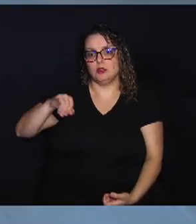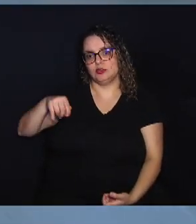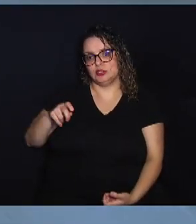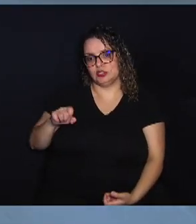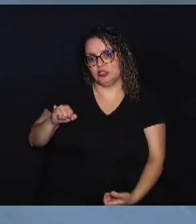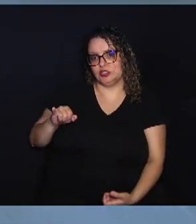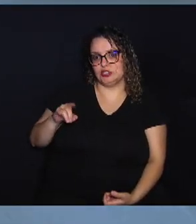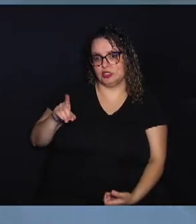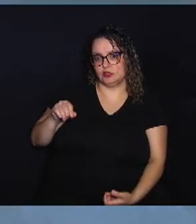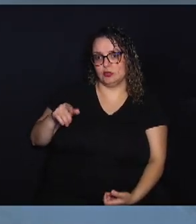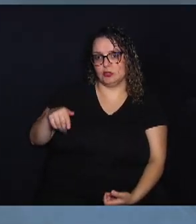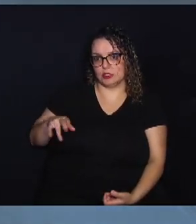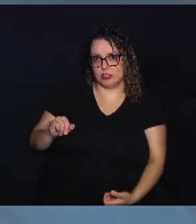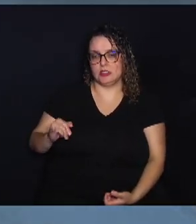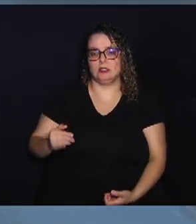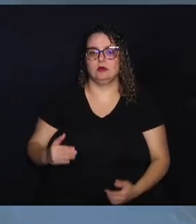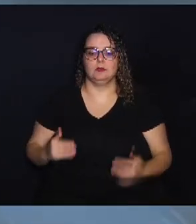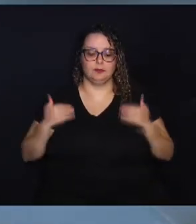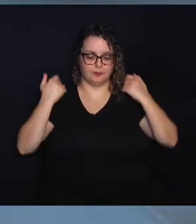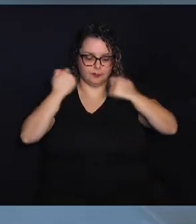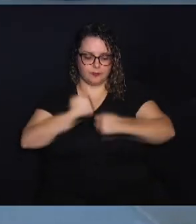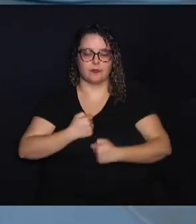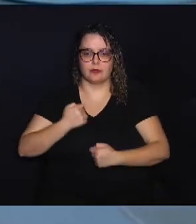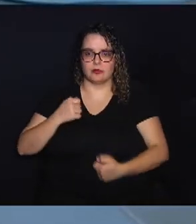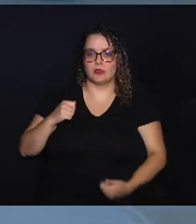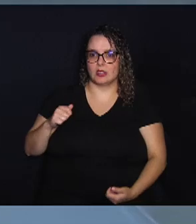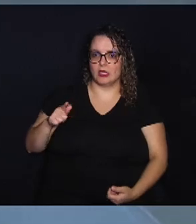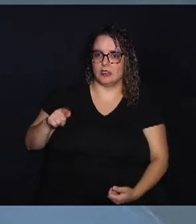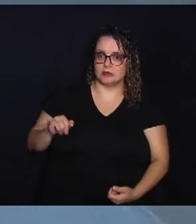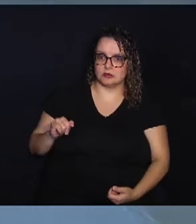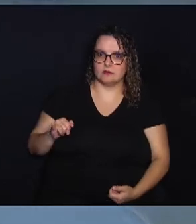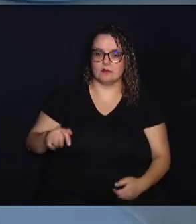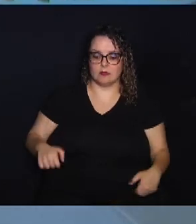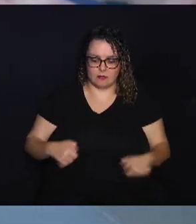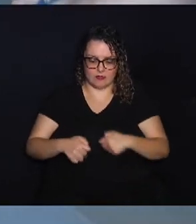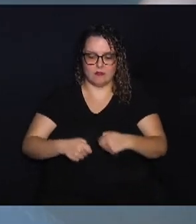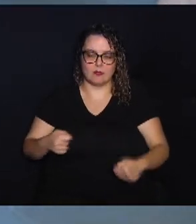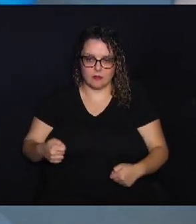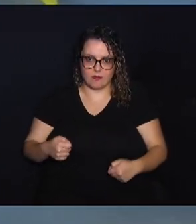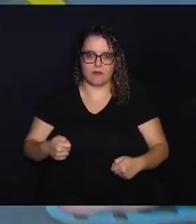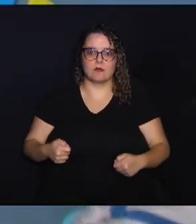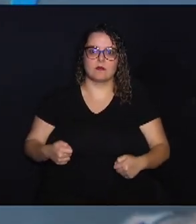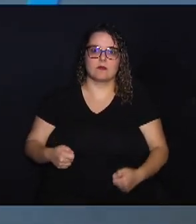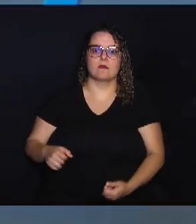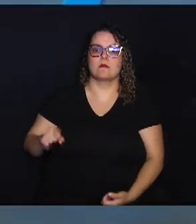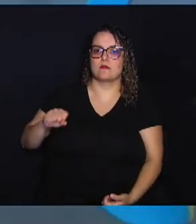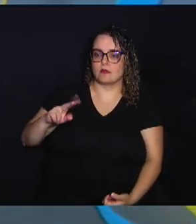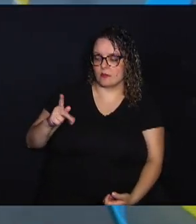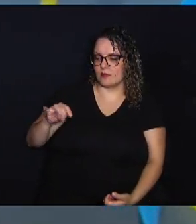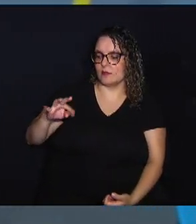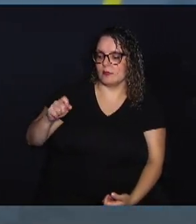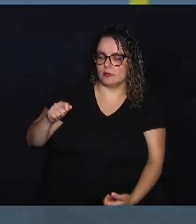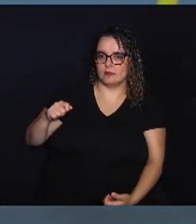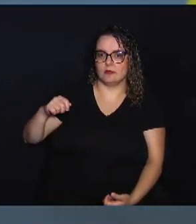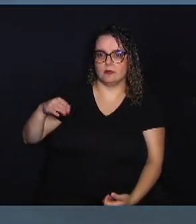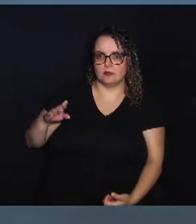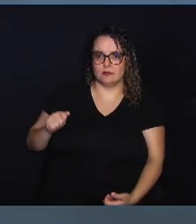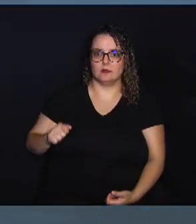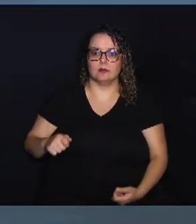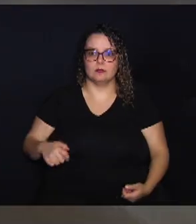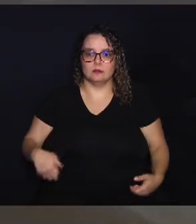parte de cima, que a gente chama de wagi, a faixa, obi e a calça, que é o shitabaki. E as faixas